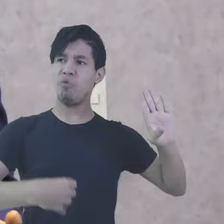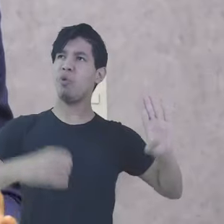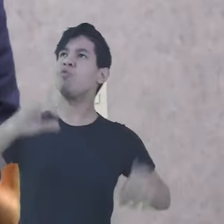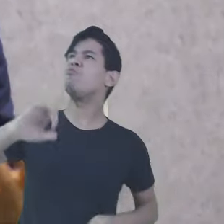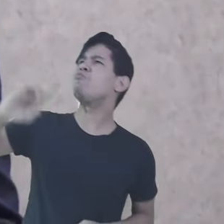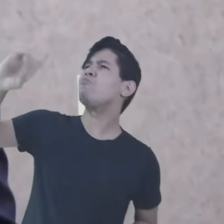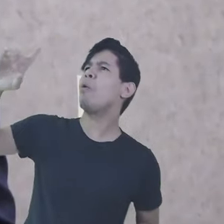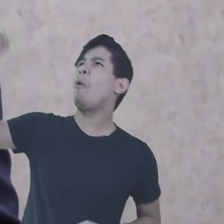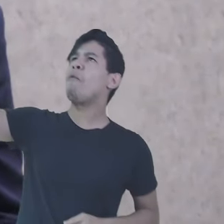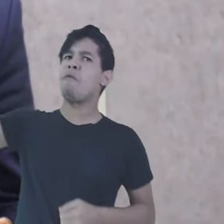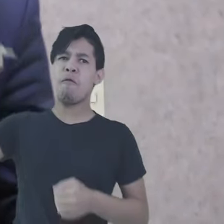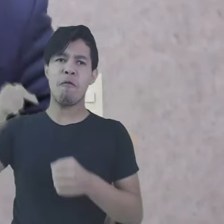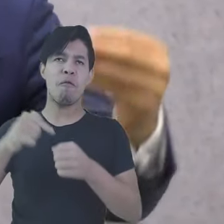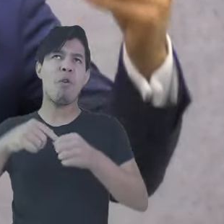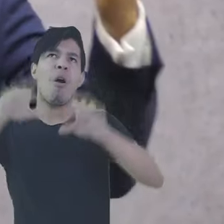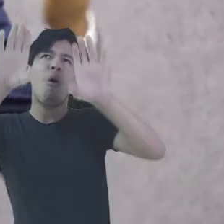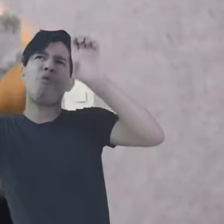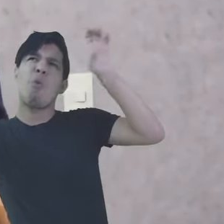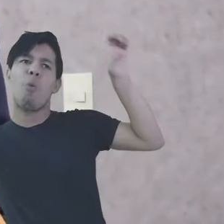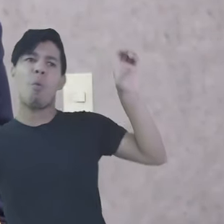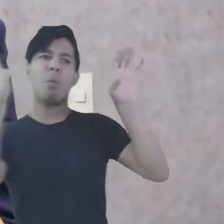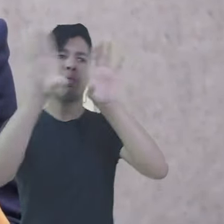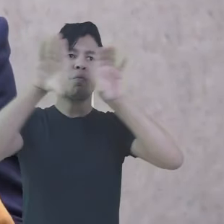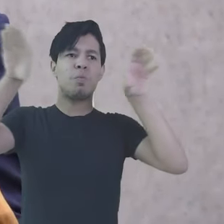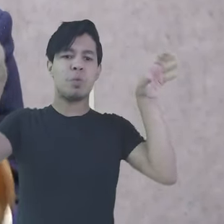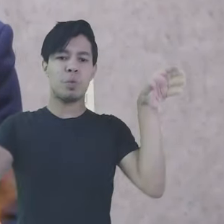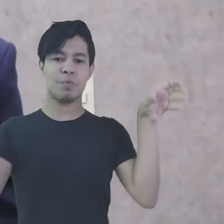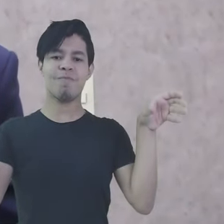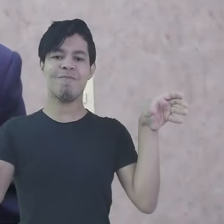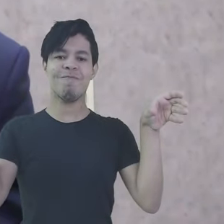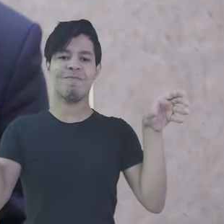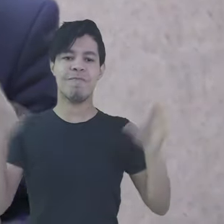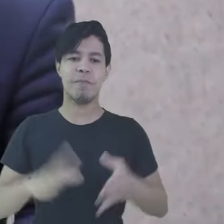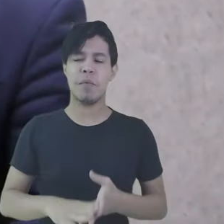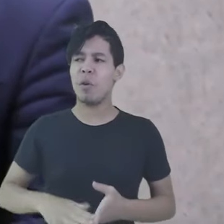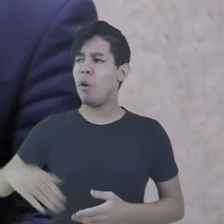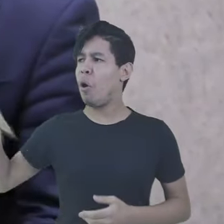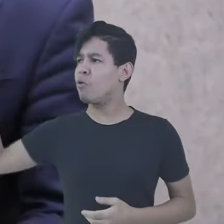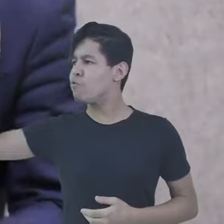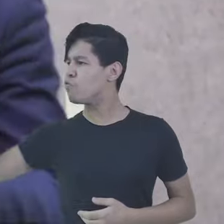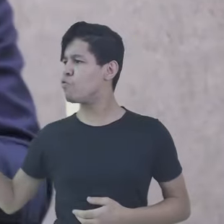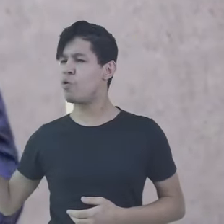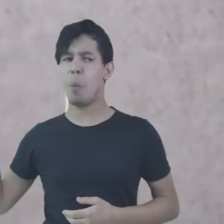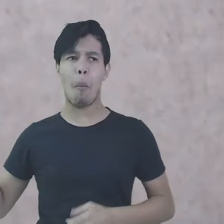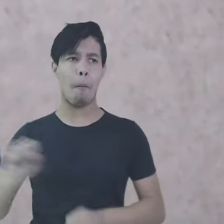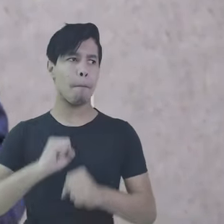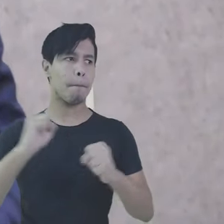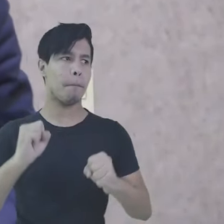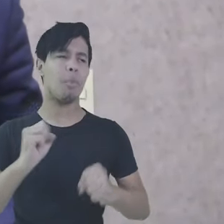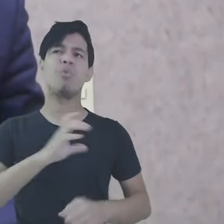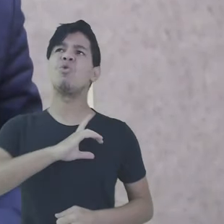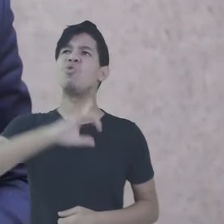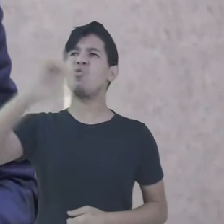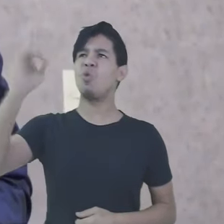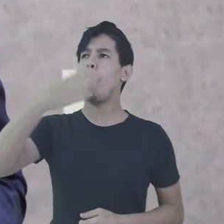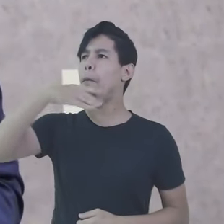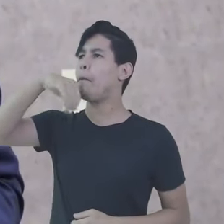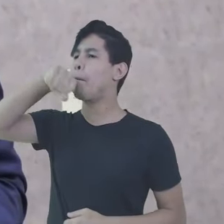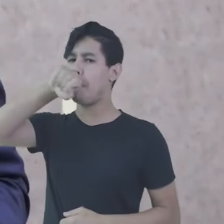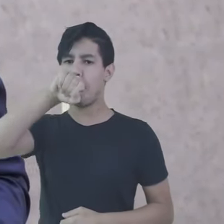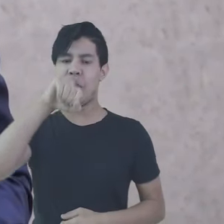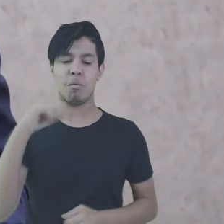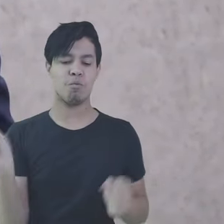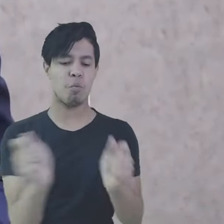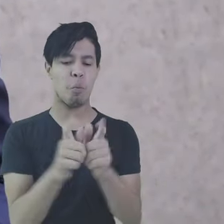forma? De que forma? Disse Jesus. À destra, à direita do Todo-Poderoso. Jesus vem com o Pai. Apocalipse